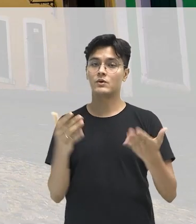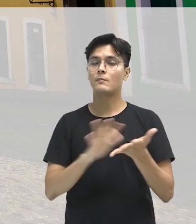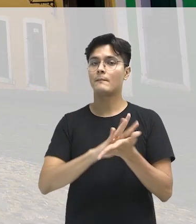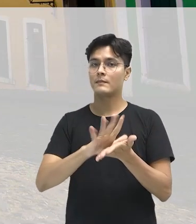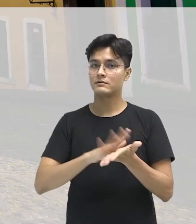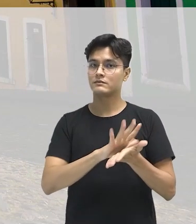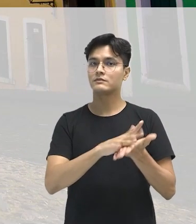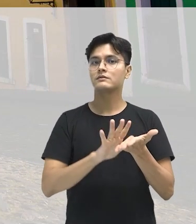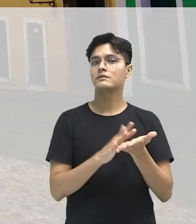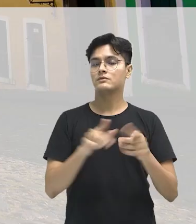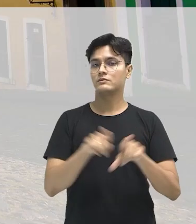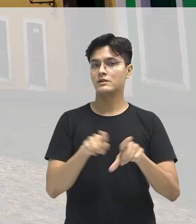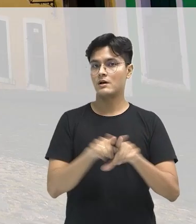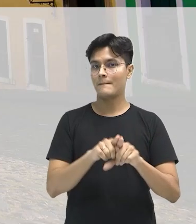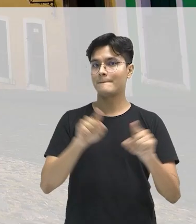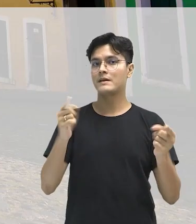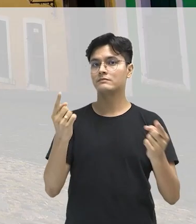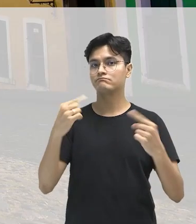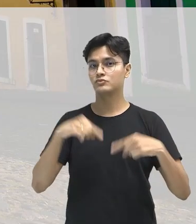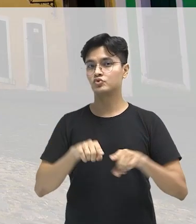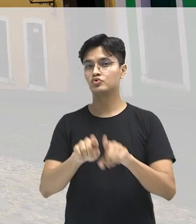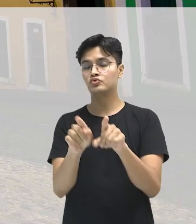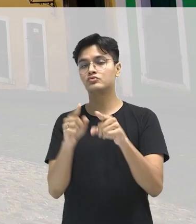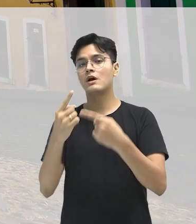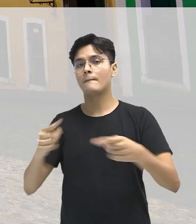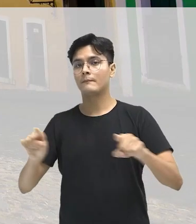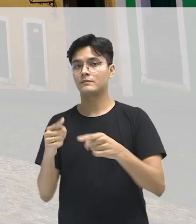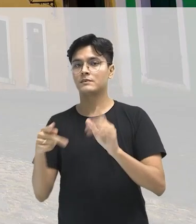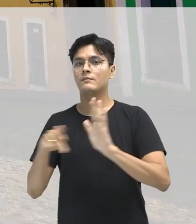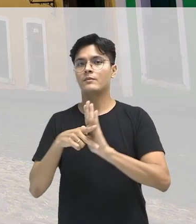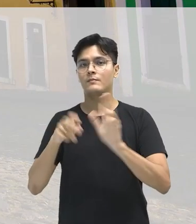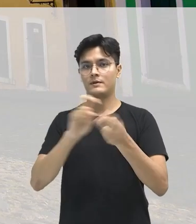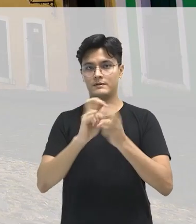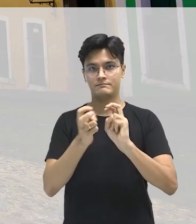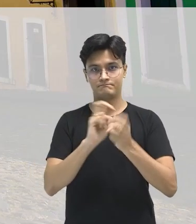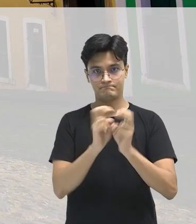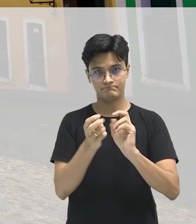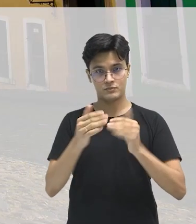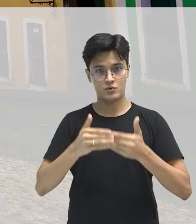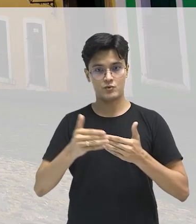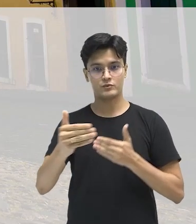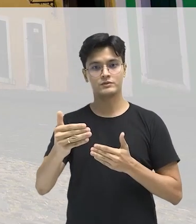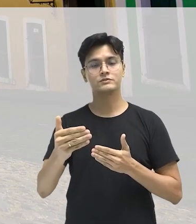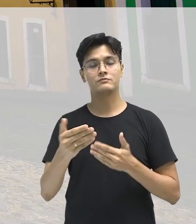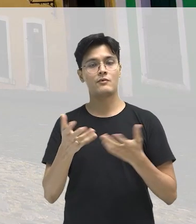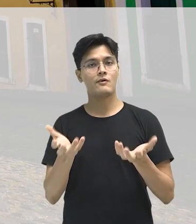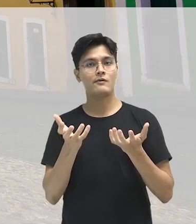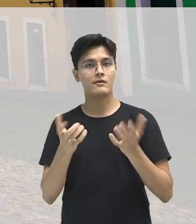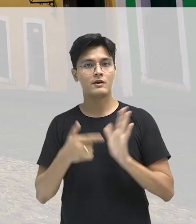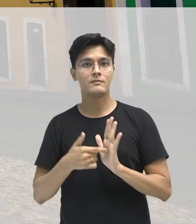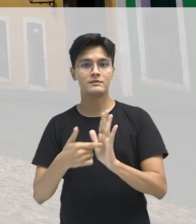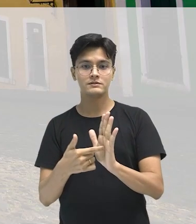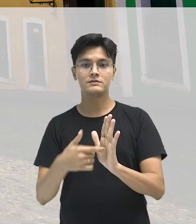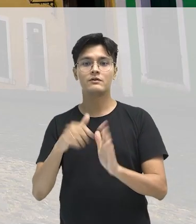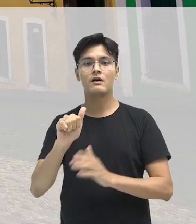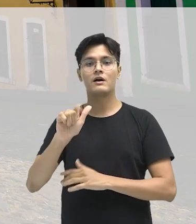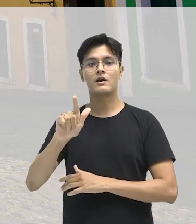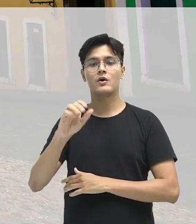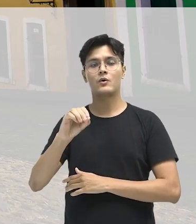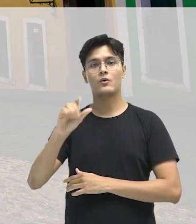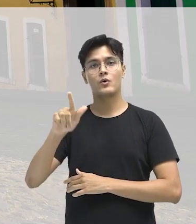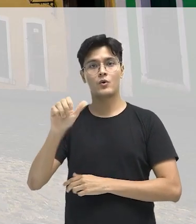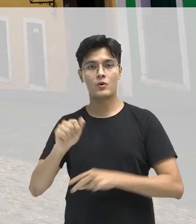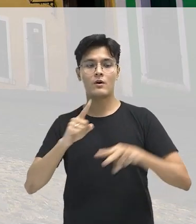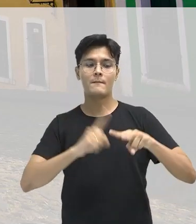aí a musicalidade da nossa capoeira. Prosseguindo, eu quero apresentar para vocês o agogô.